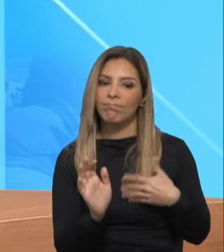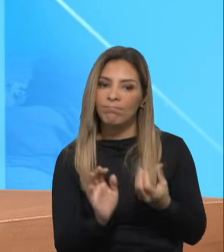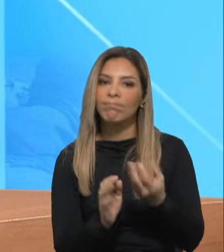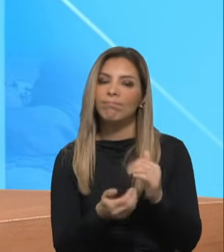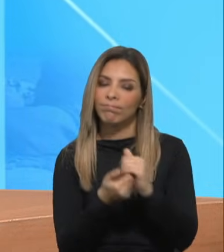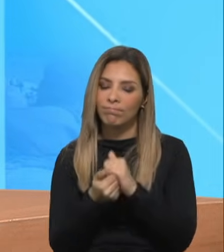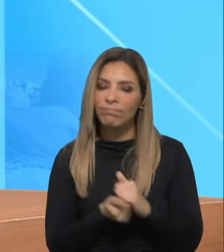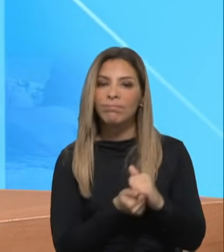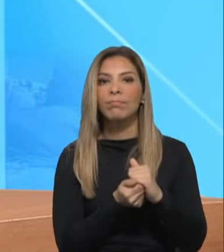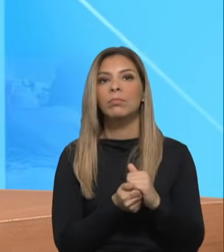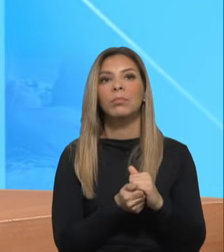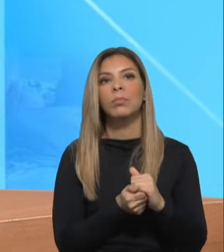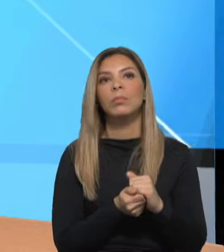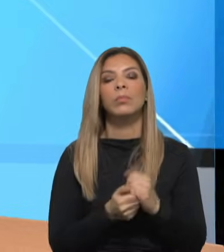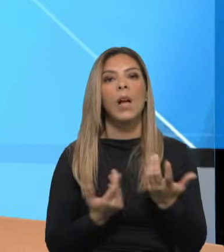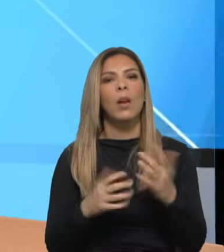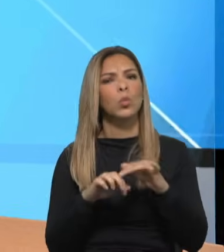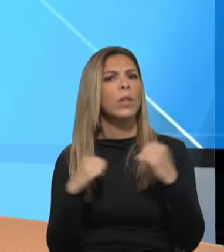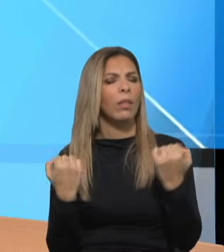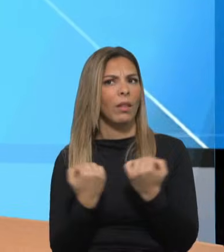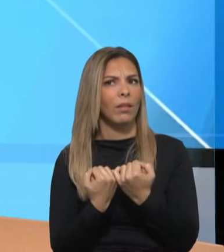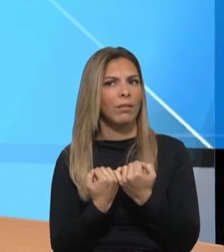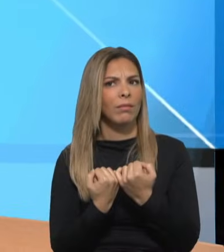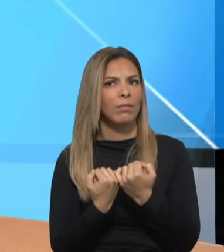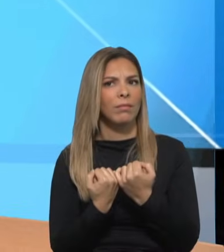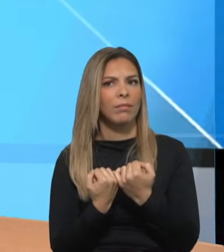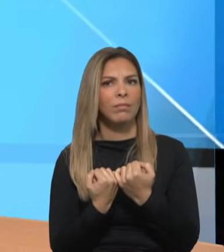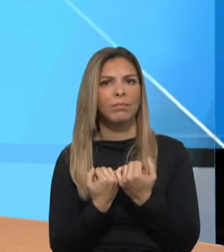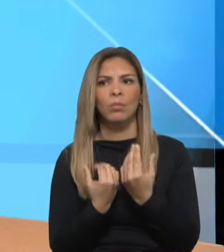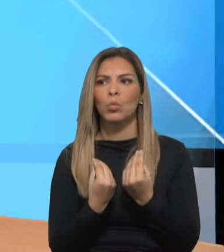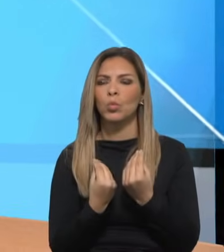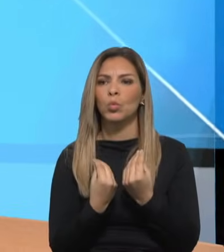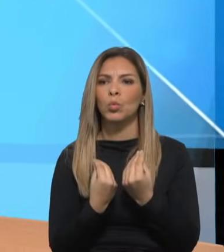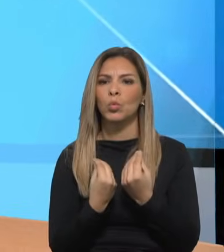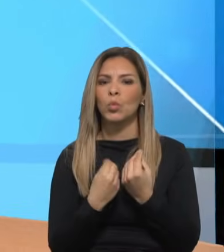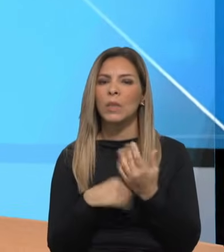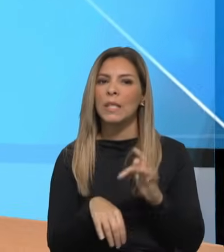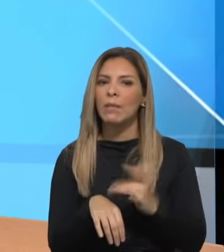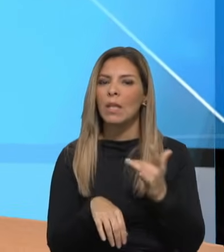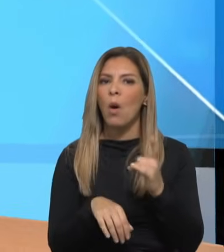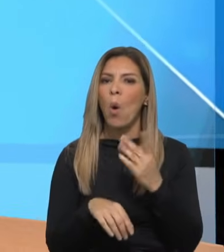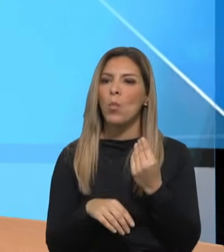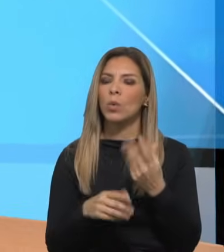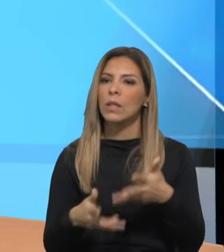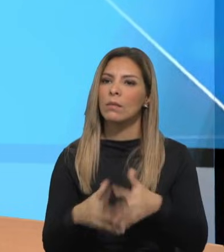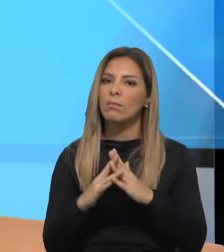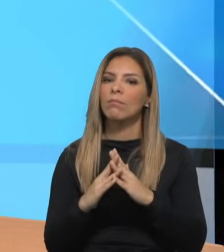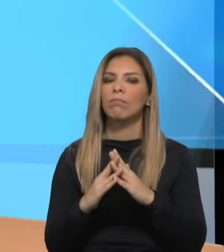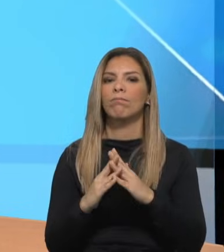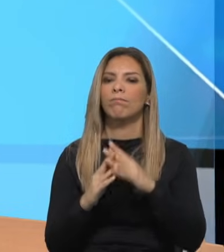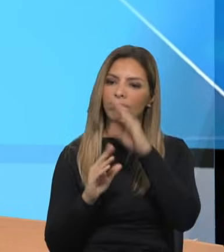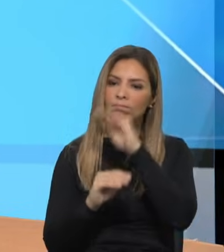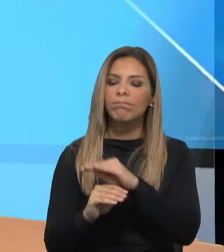professa. Vivemos numa sociedade que não está muito formada ou estruturada para acolher